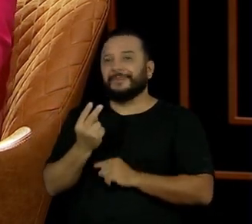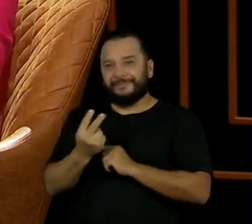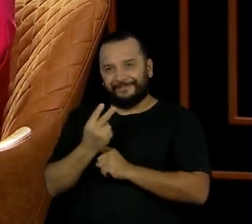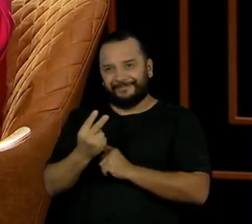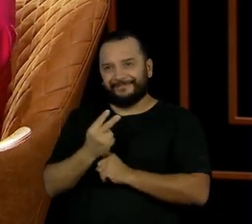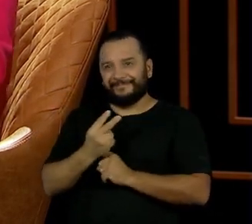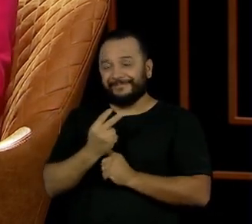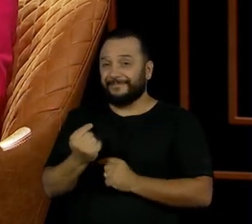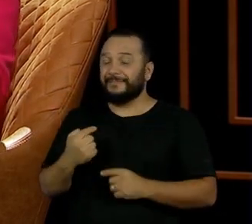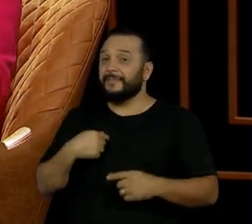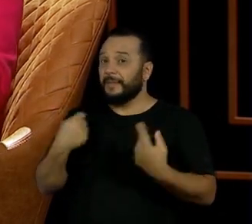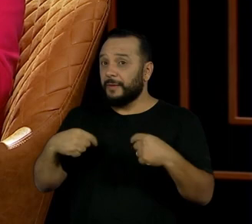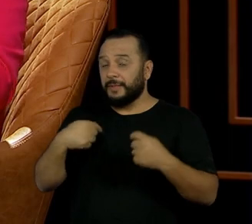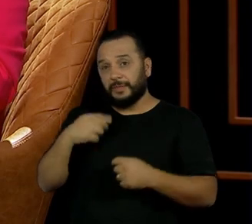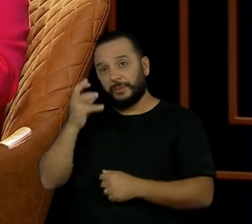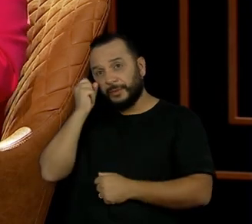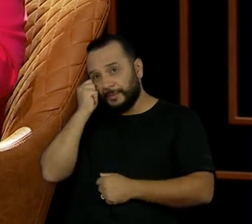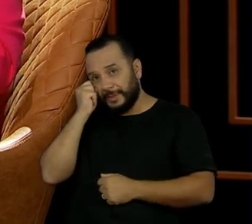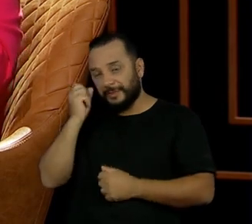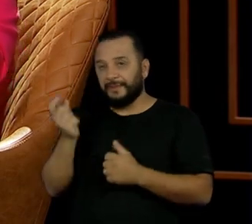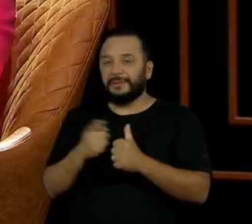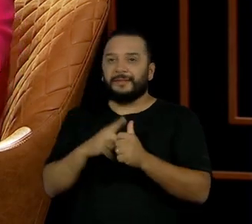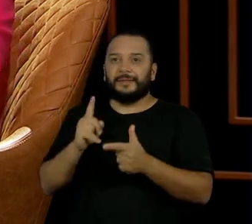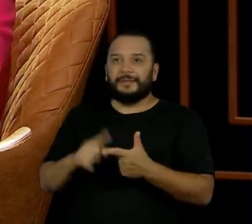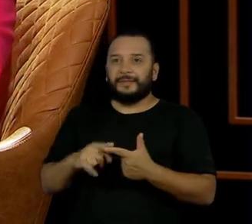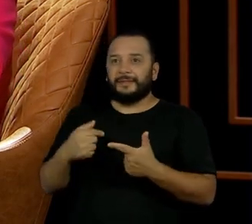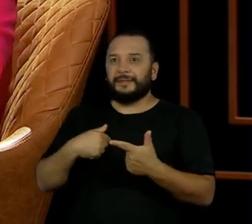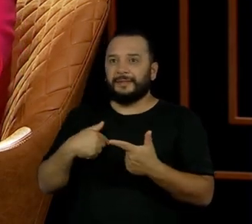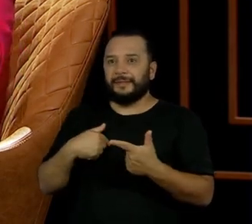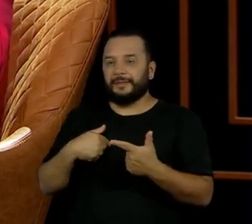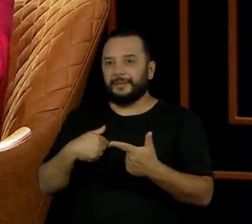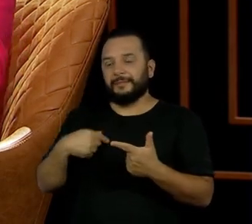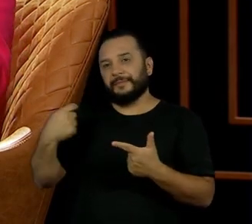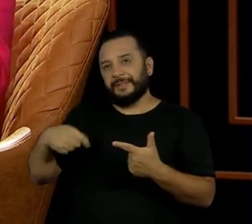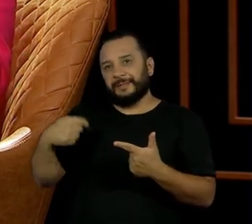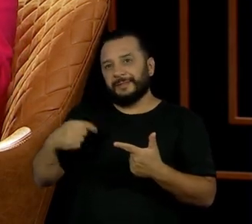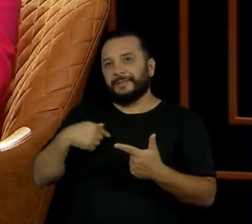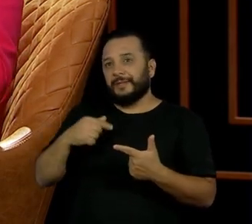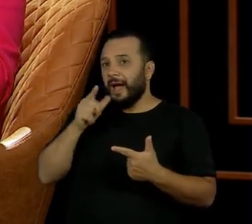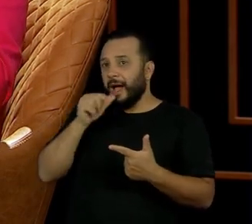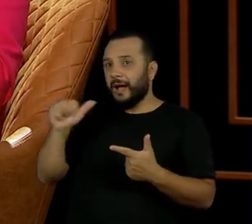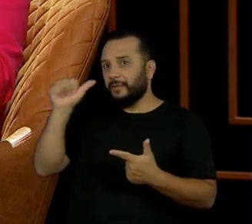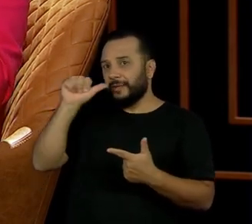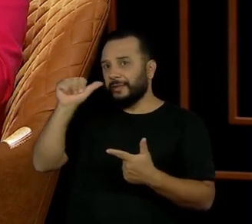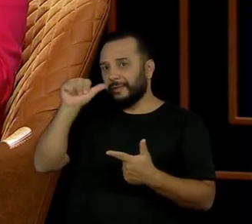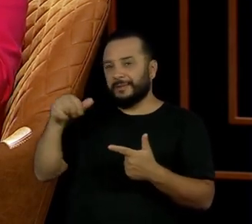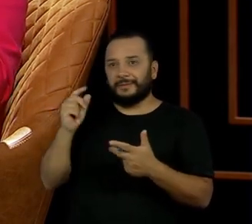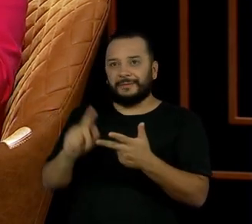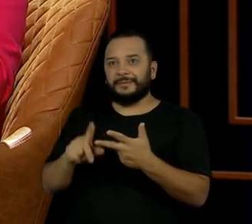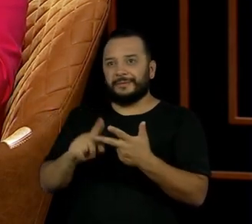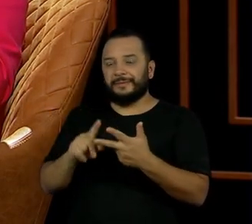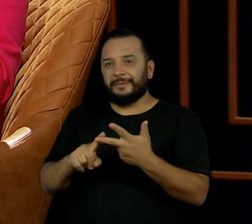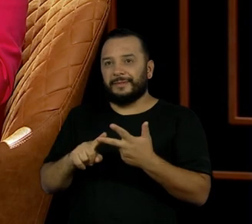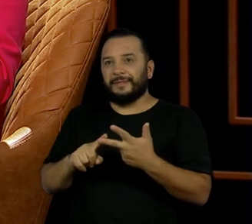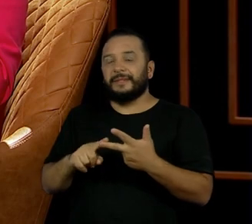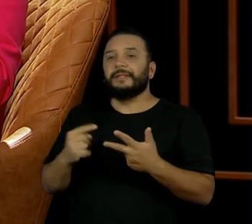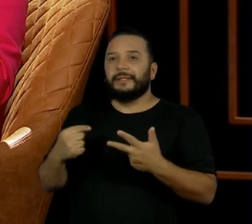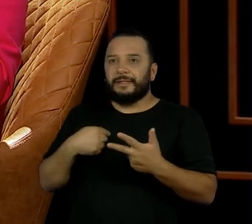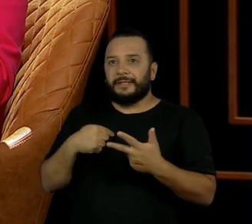sentido eu preciso dormir eu preciso Me hidratar eu preciso